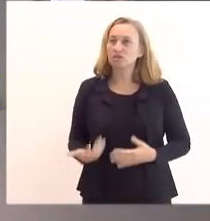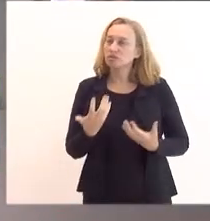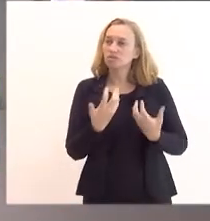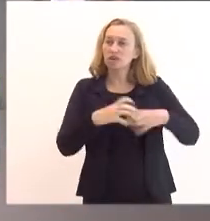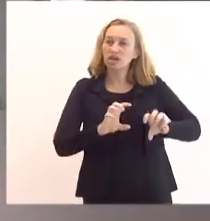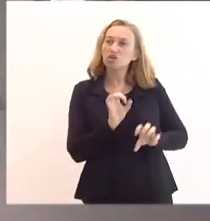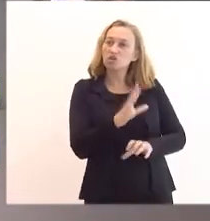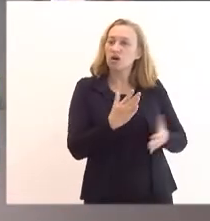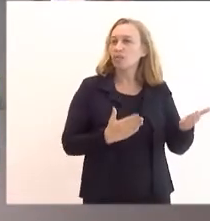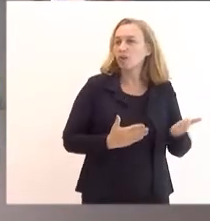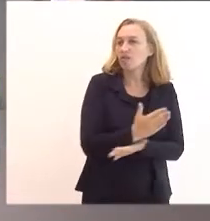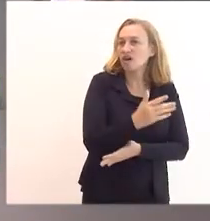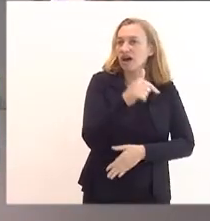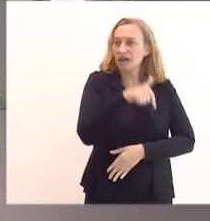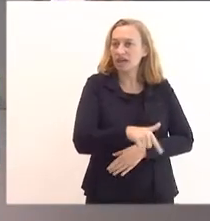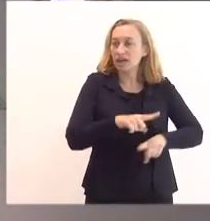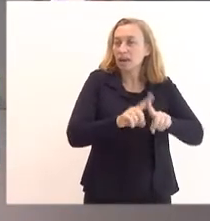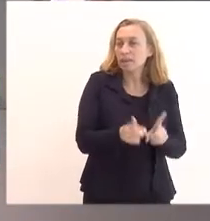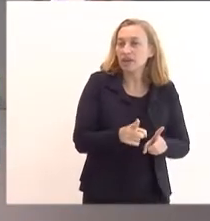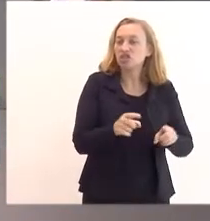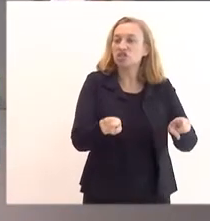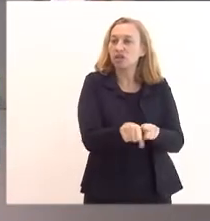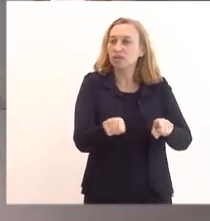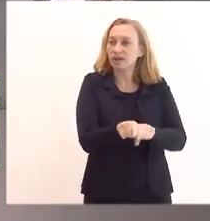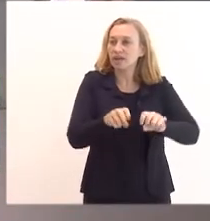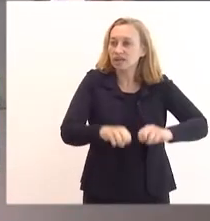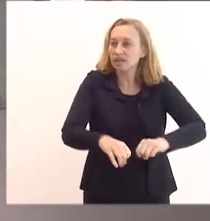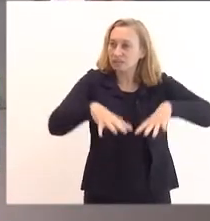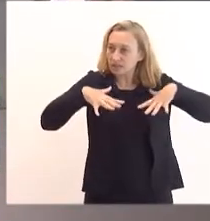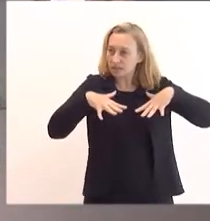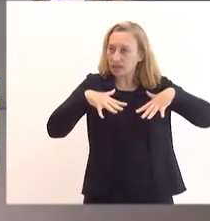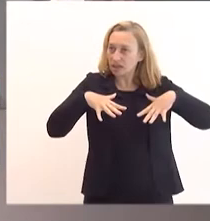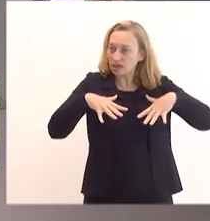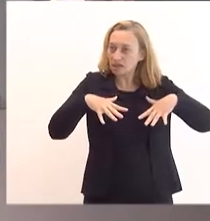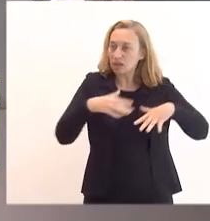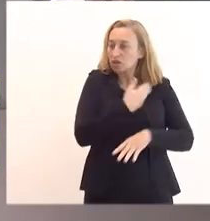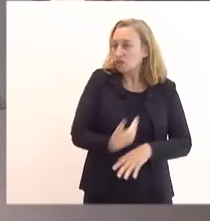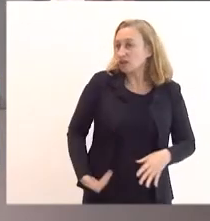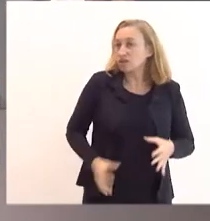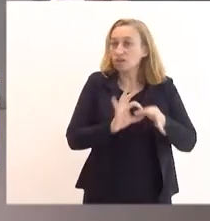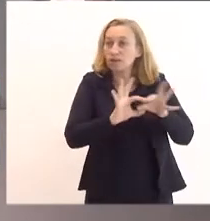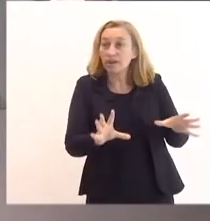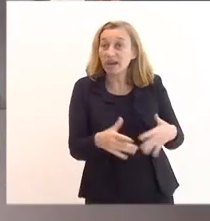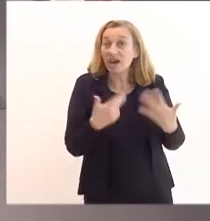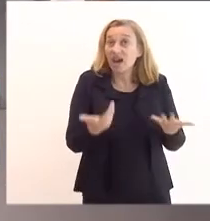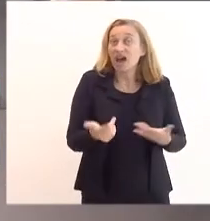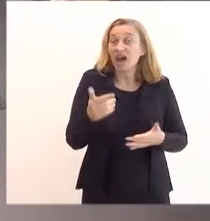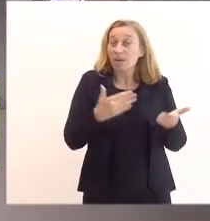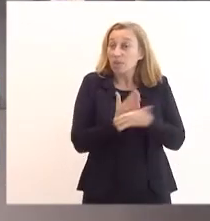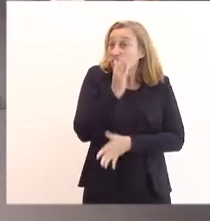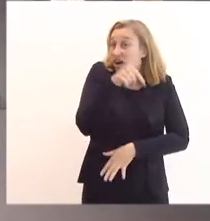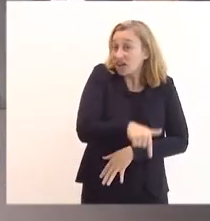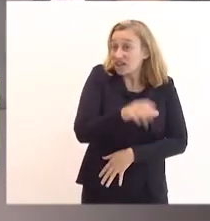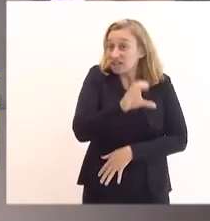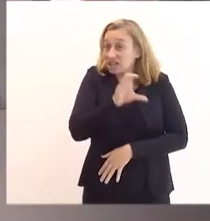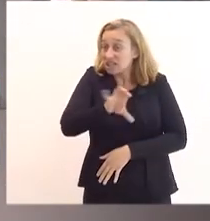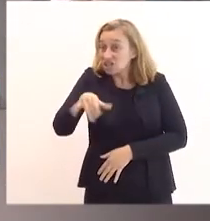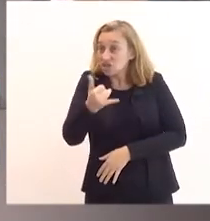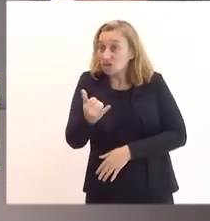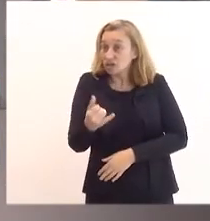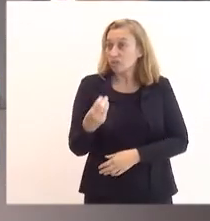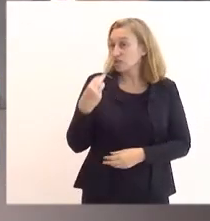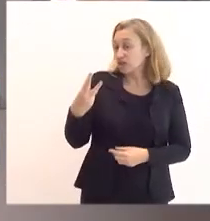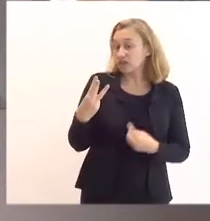CCJ, eu quero aprovar no plenário que o governador sancione. Não adianta a gente aprovar na CCJ, deputado Amorim, por